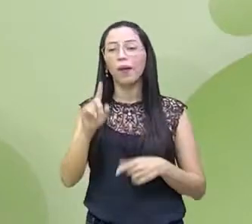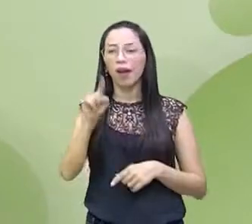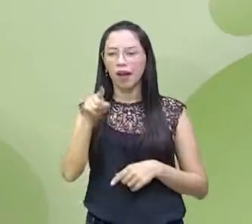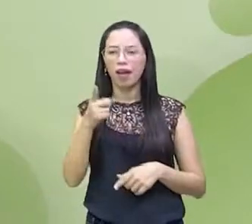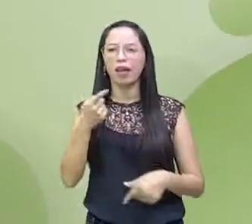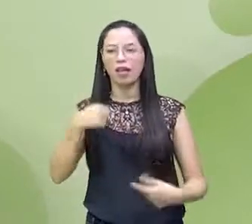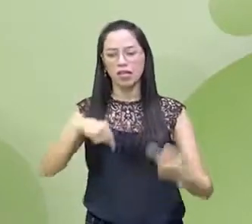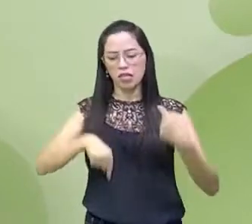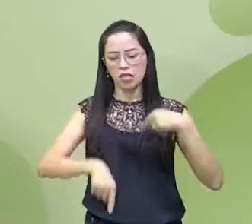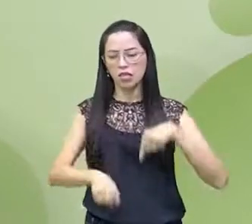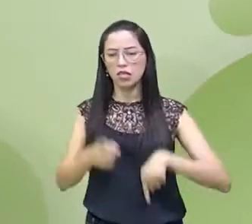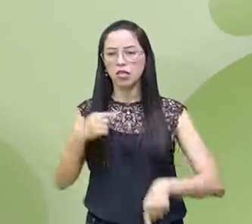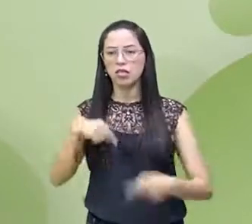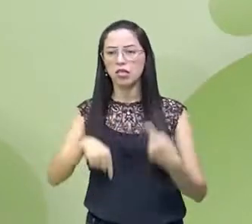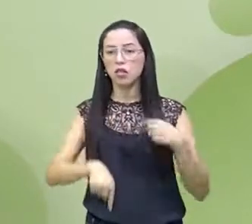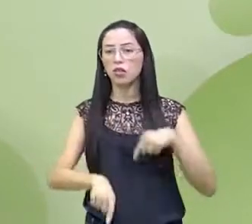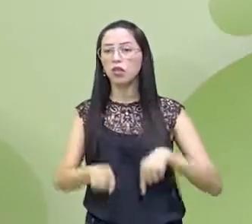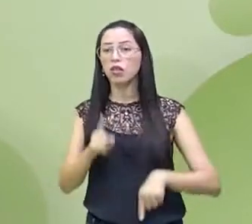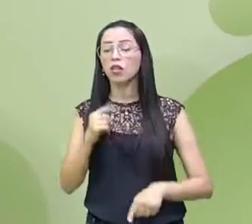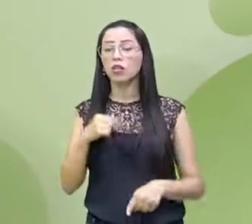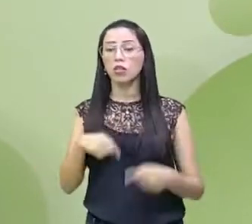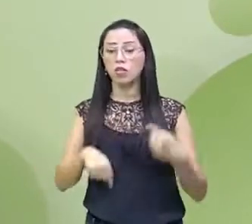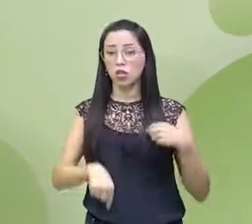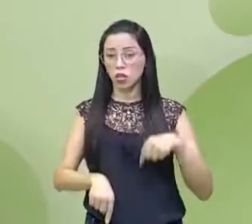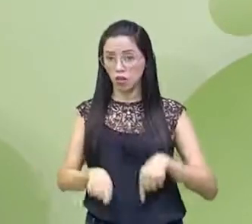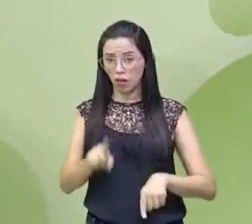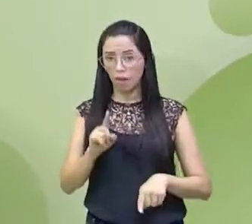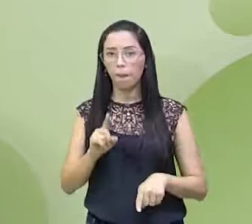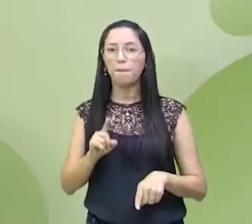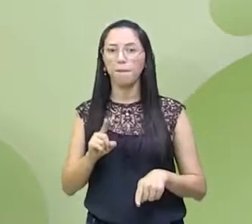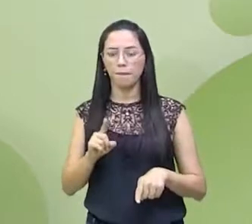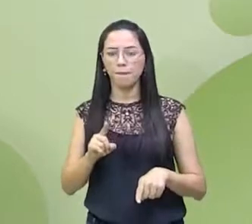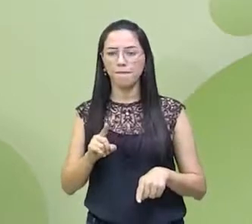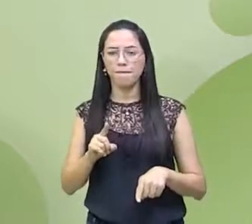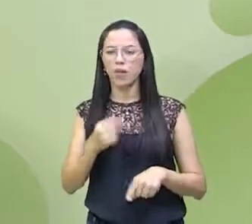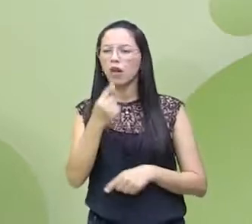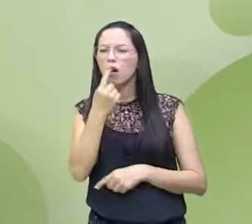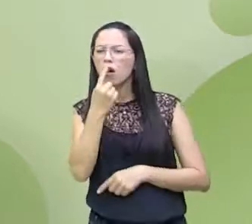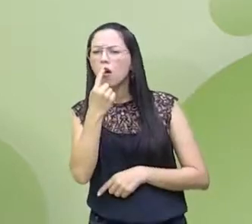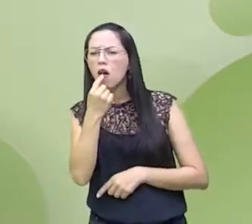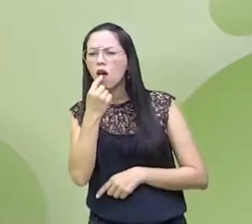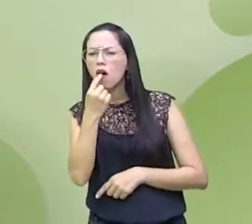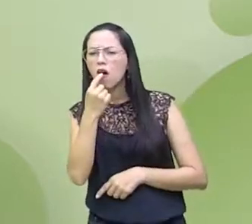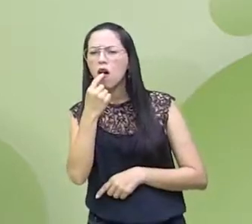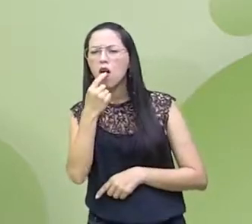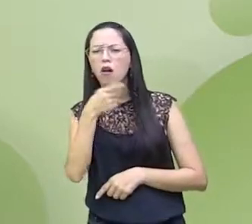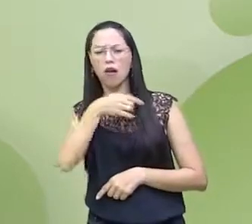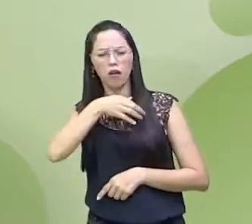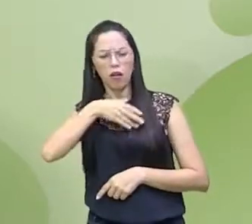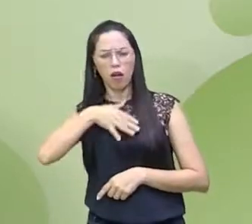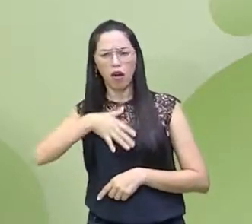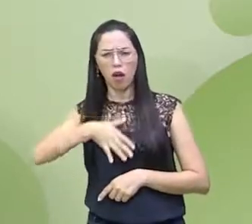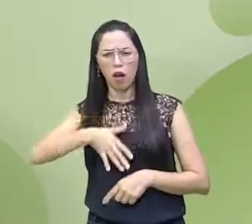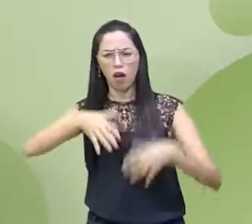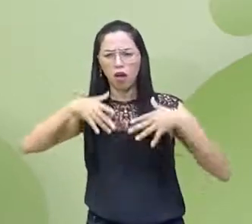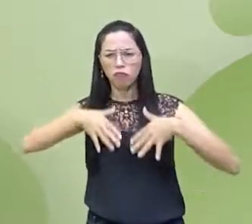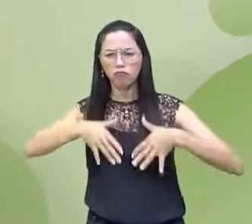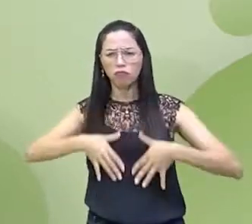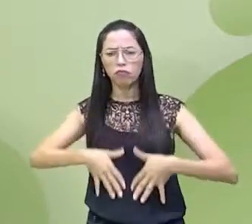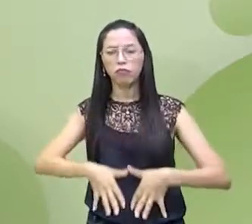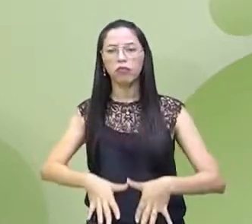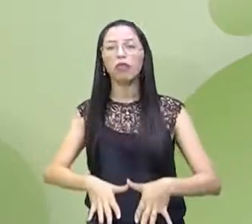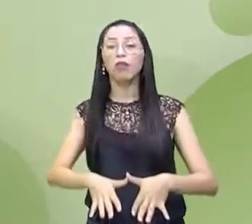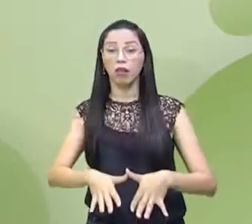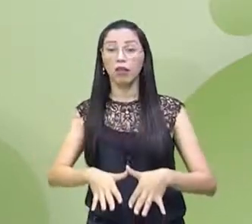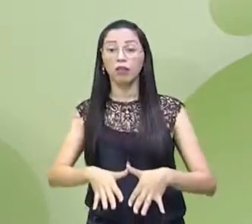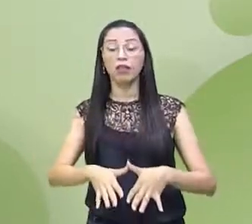utiliza para que o sangue circule dentro dele, né? Todo esse sangue que existe dentro do nosso corpo, ele é orientado